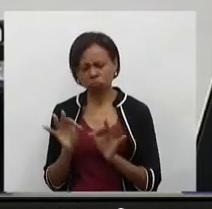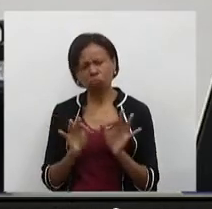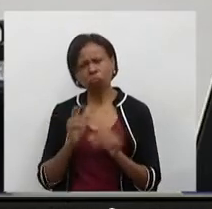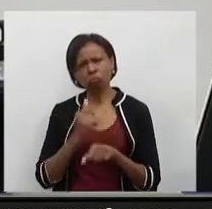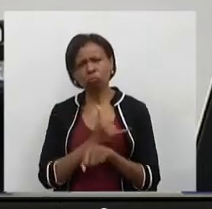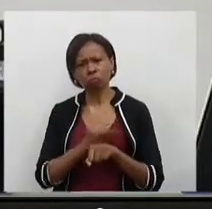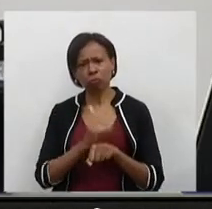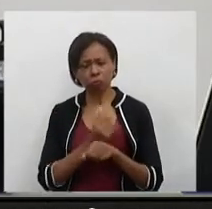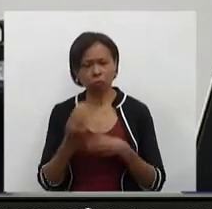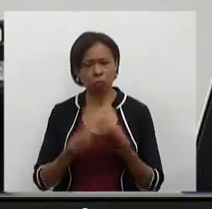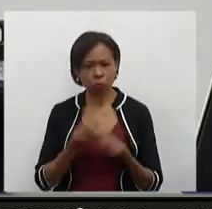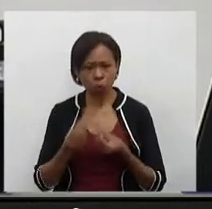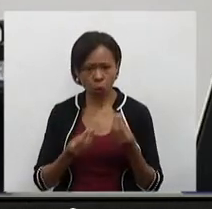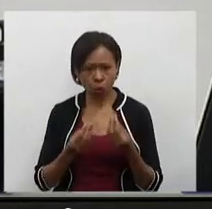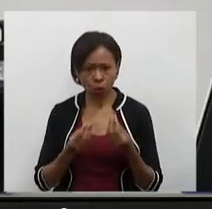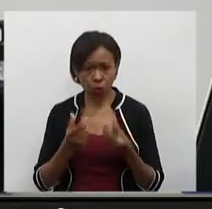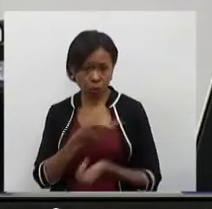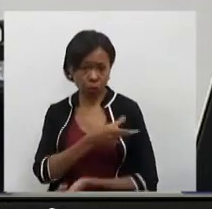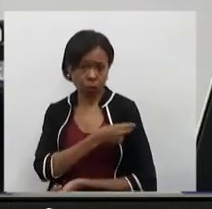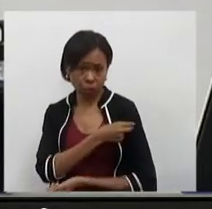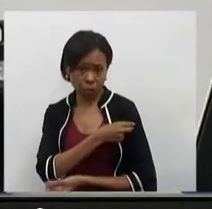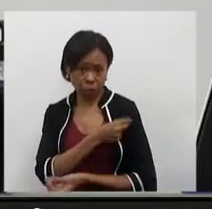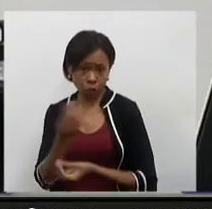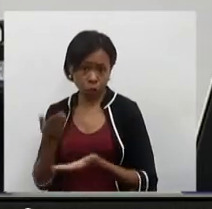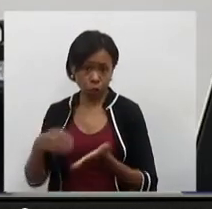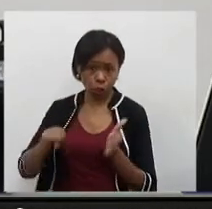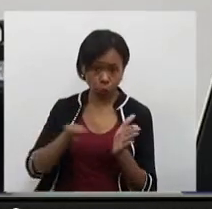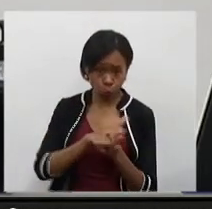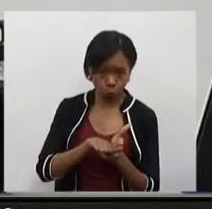vacina, as próximas remessas, elas serão